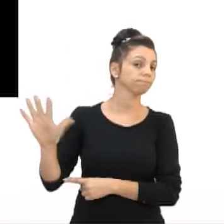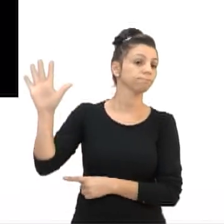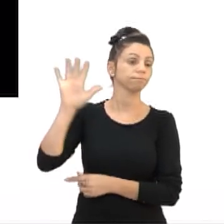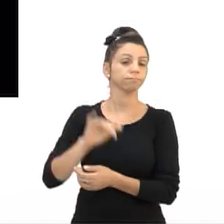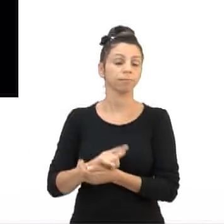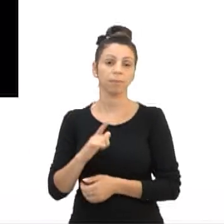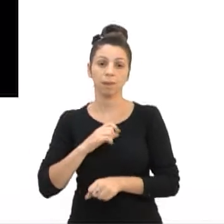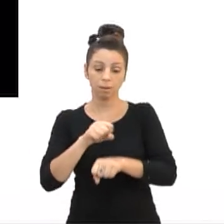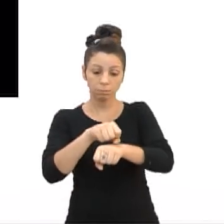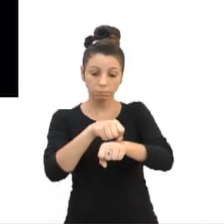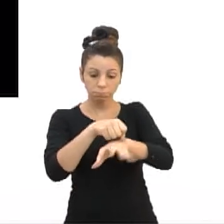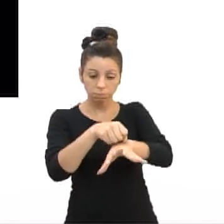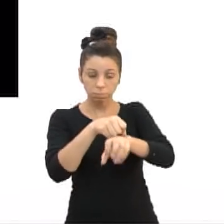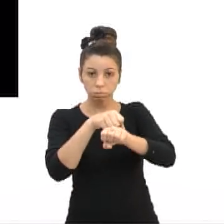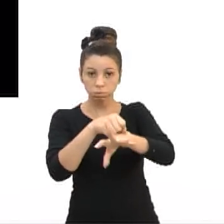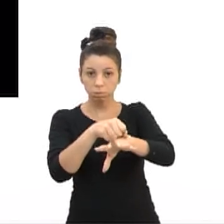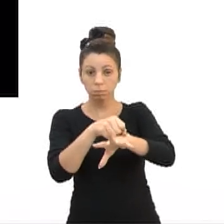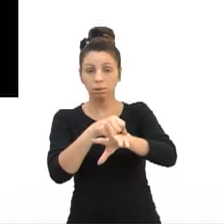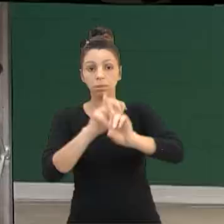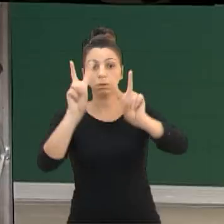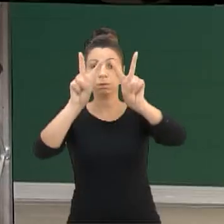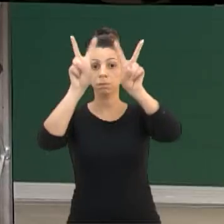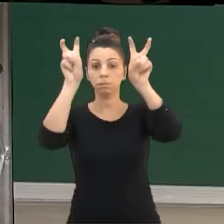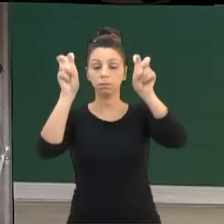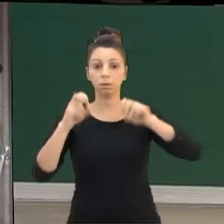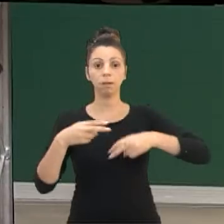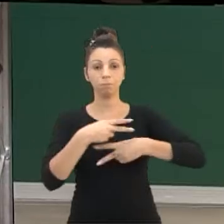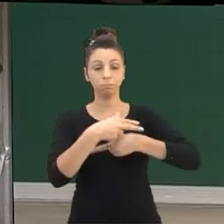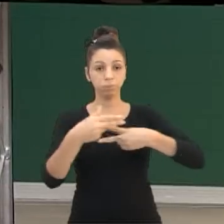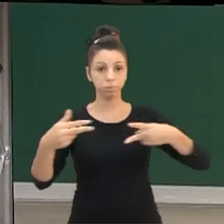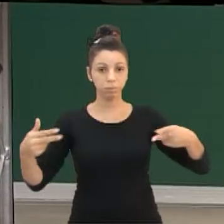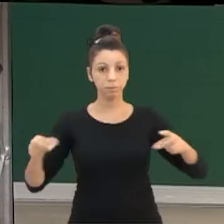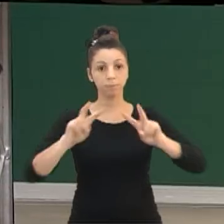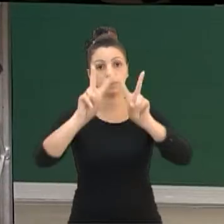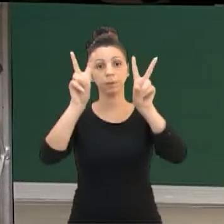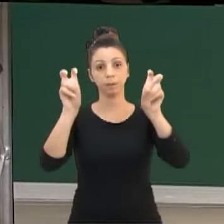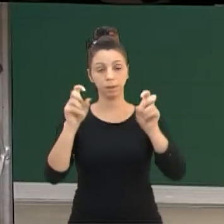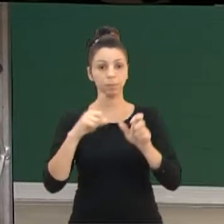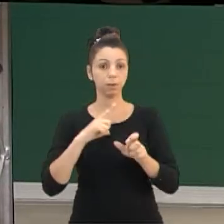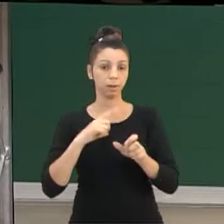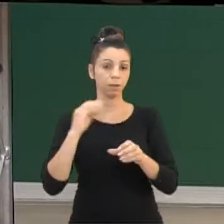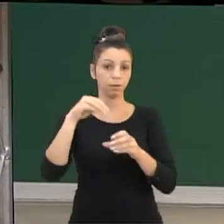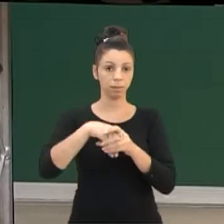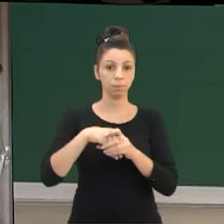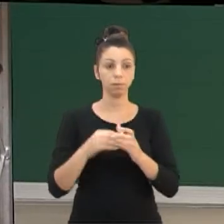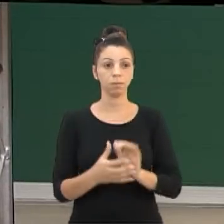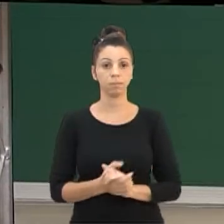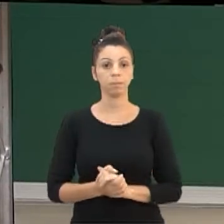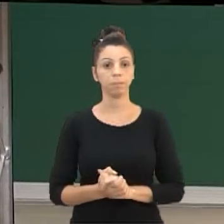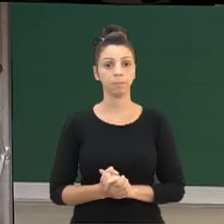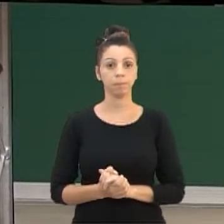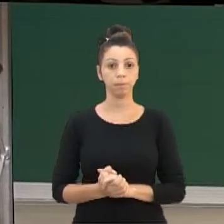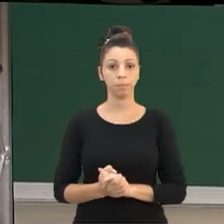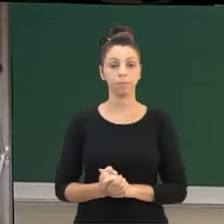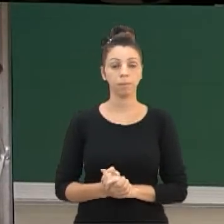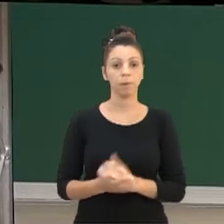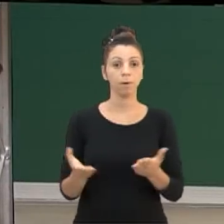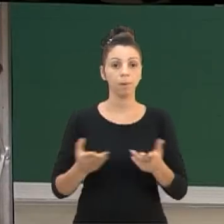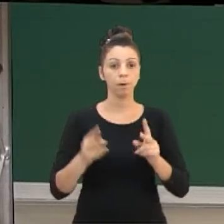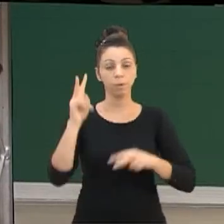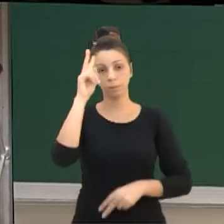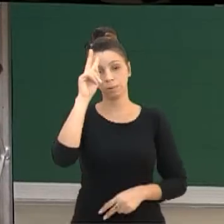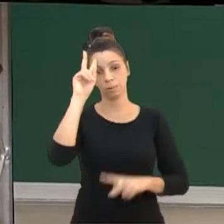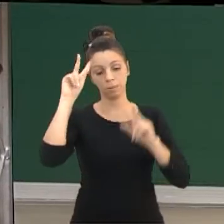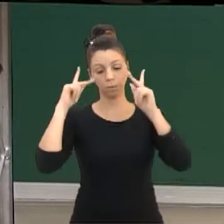os podcasts que podem abordar vários temas, vários assuntos, né? Nesse caso, tem um abordando a história do homem,